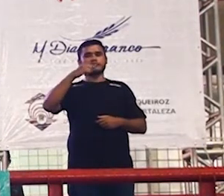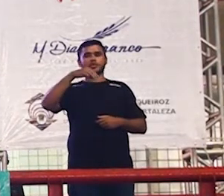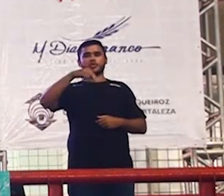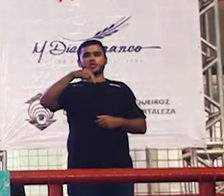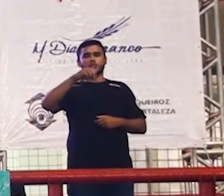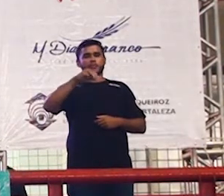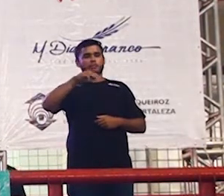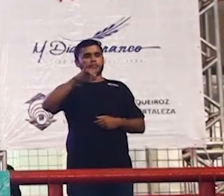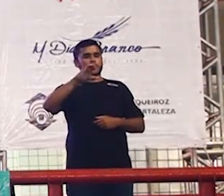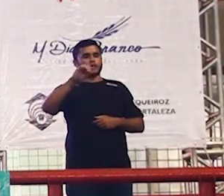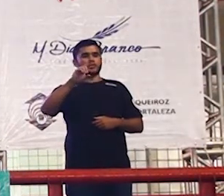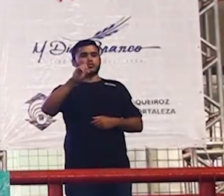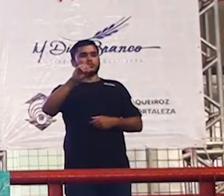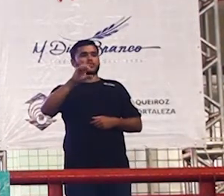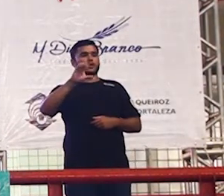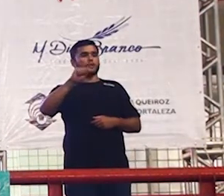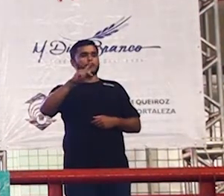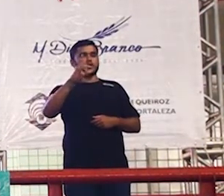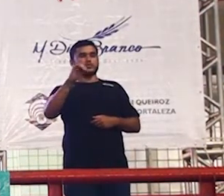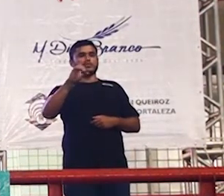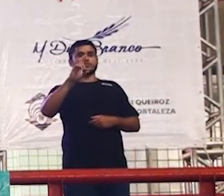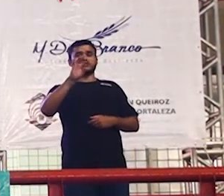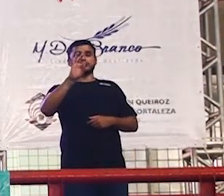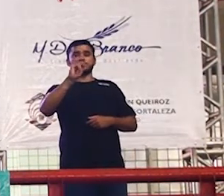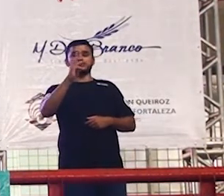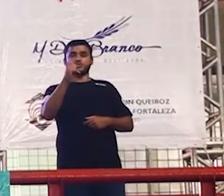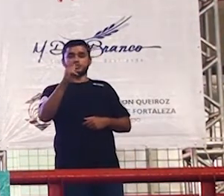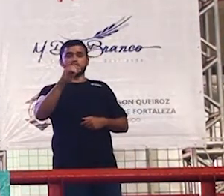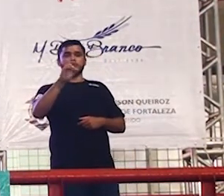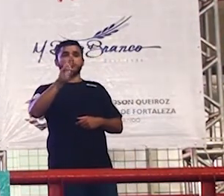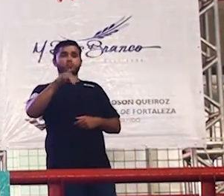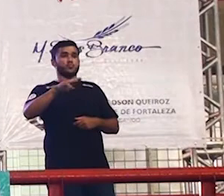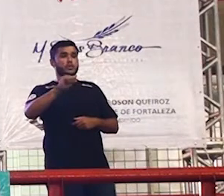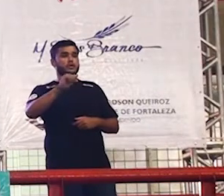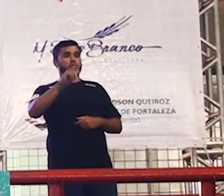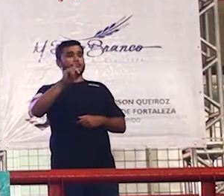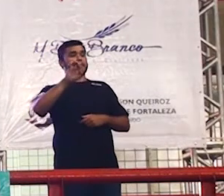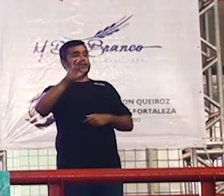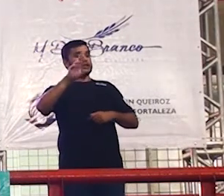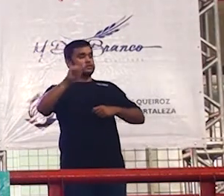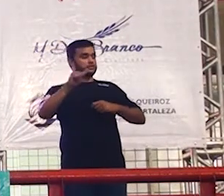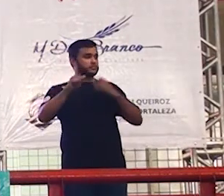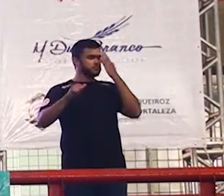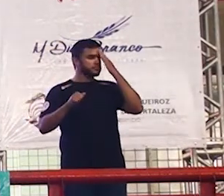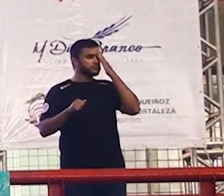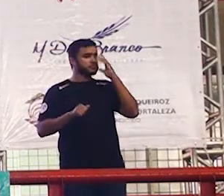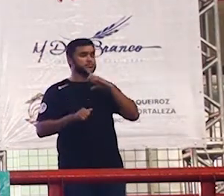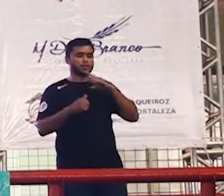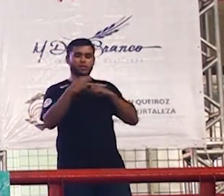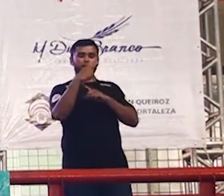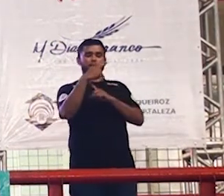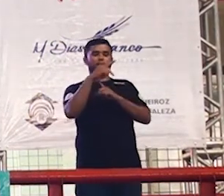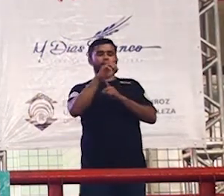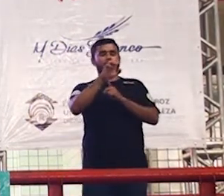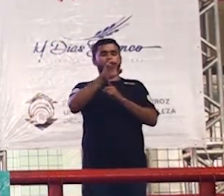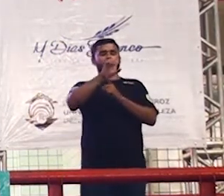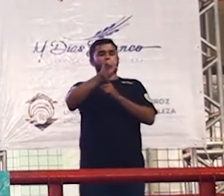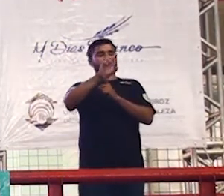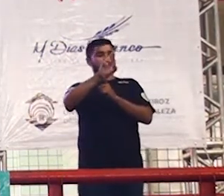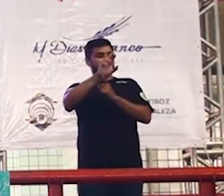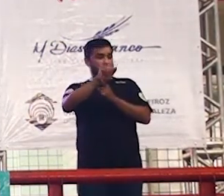Drummond. Galera, a palavra pedra aí, ela está sendo usada